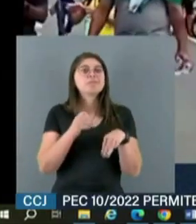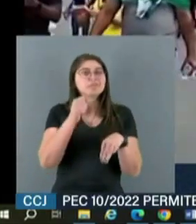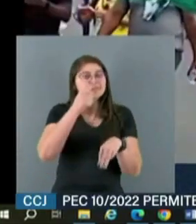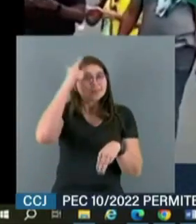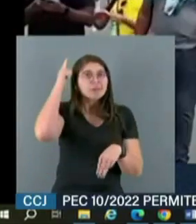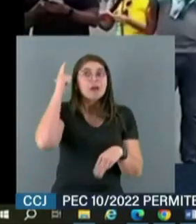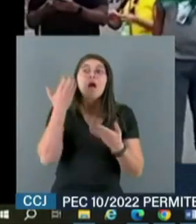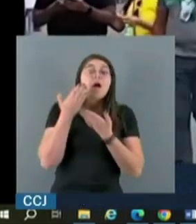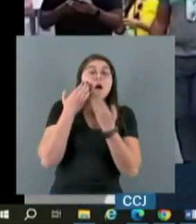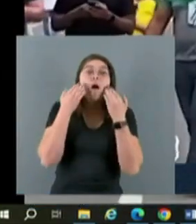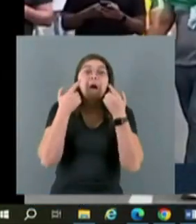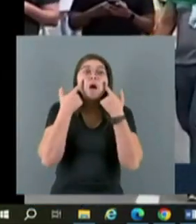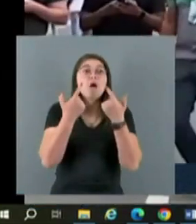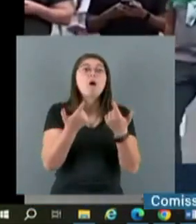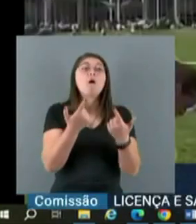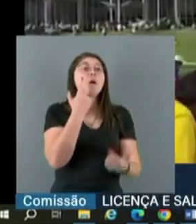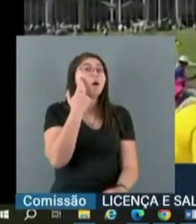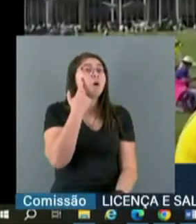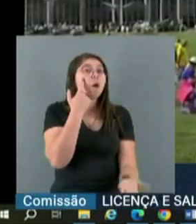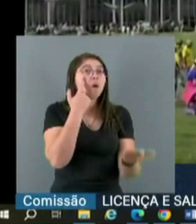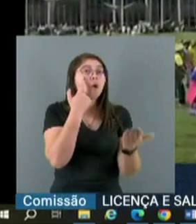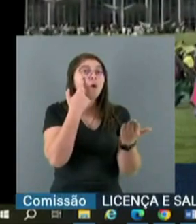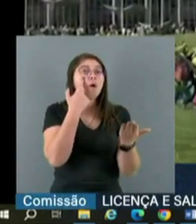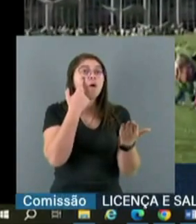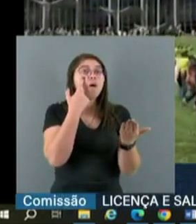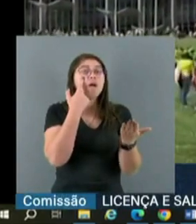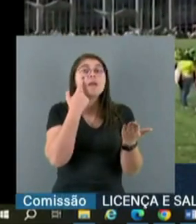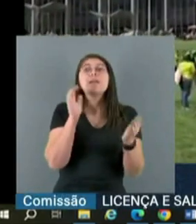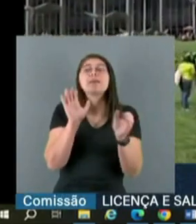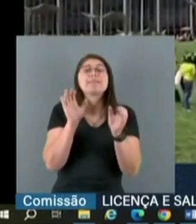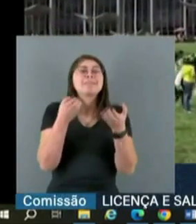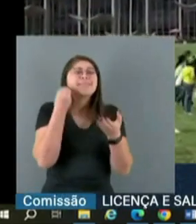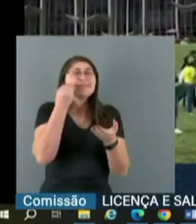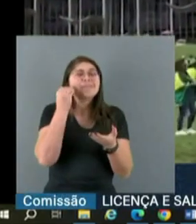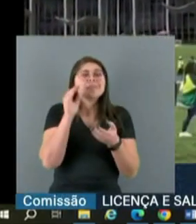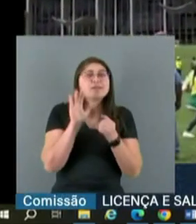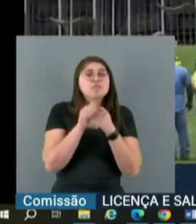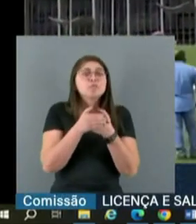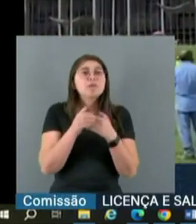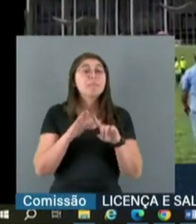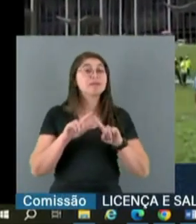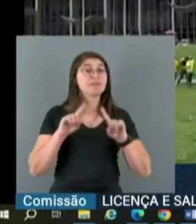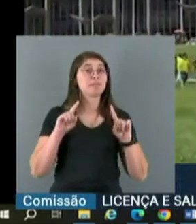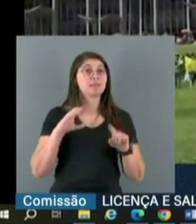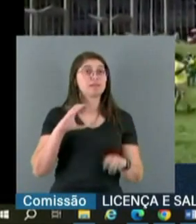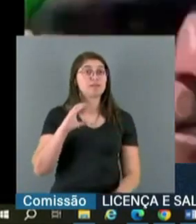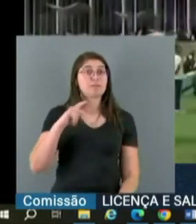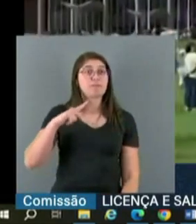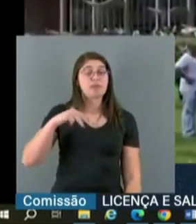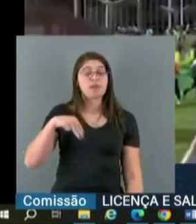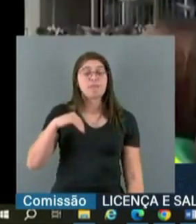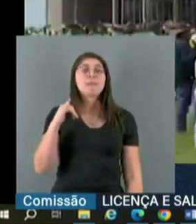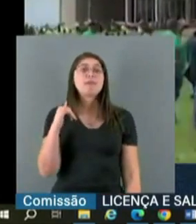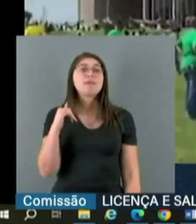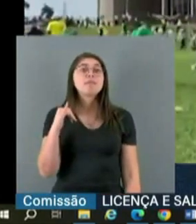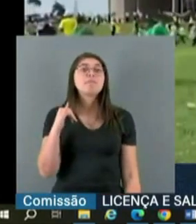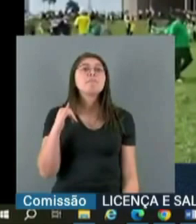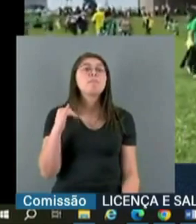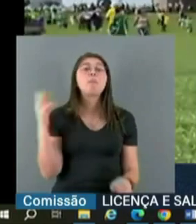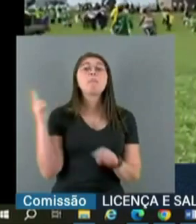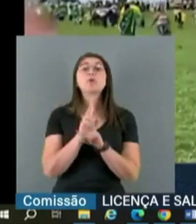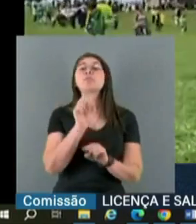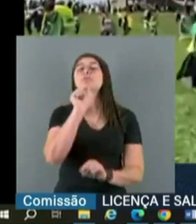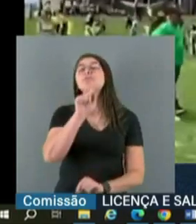Olha isso Ministro Olha o que que o Flávio Dino tá escondendo e o que que essa cpme Quem é essa CPM tá blindado